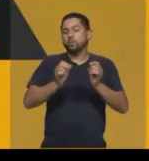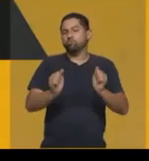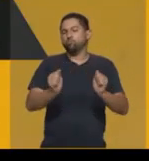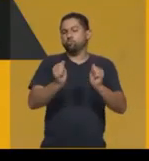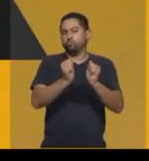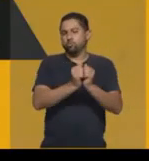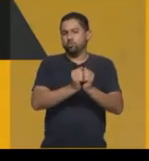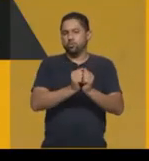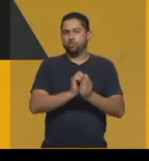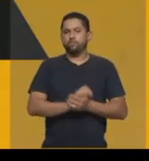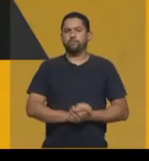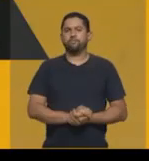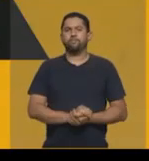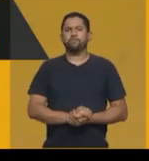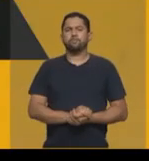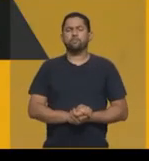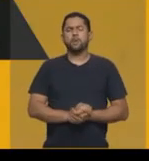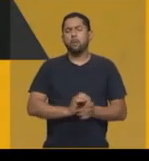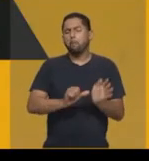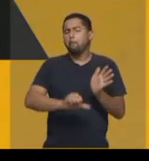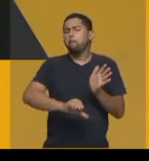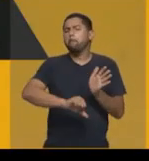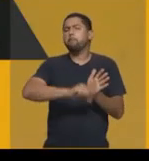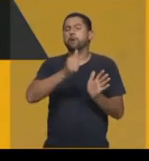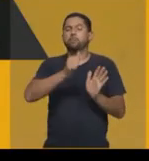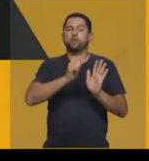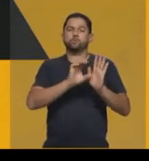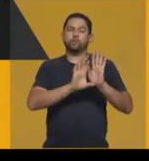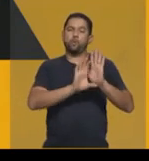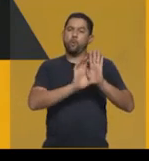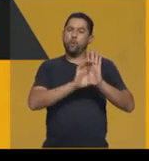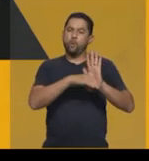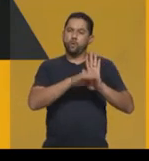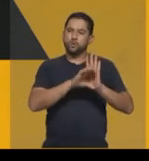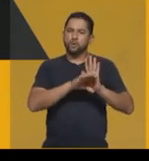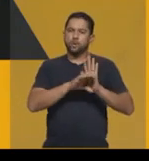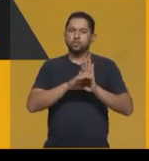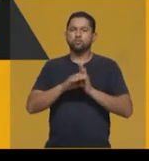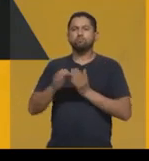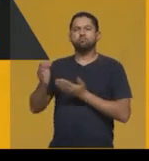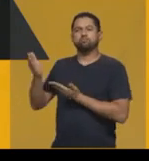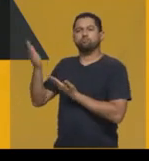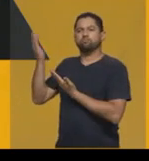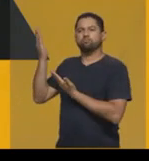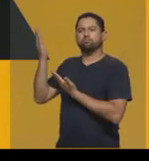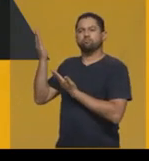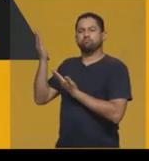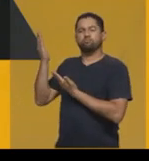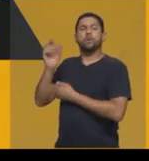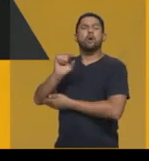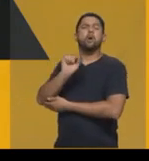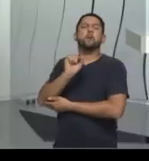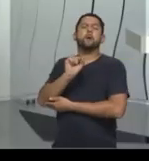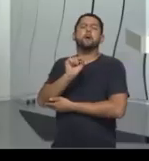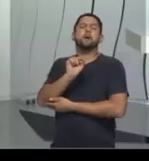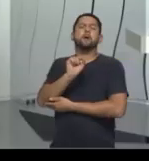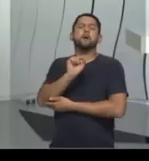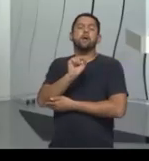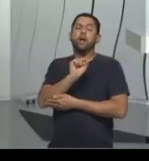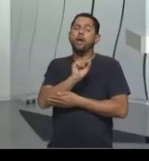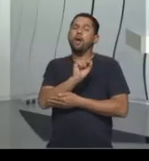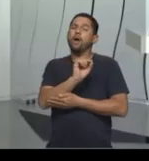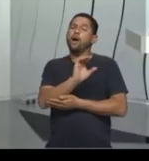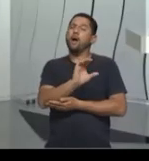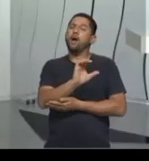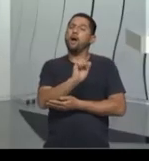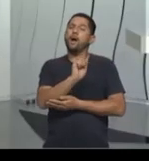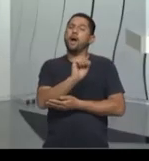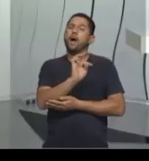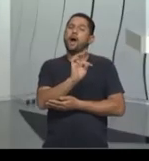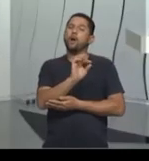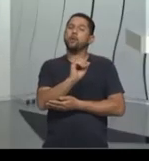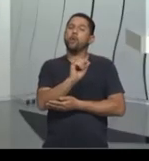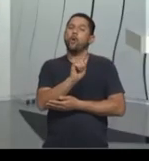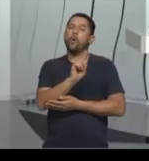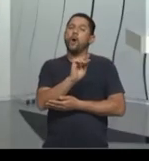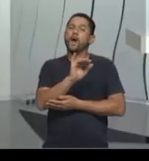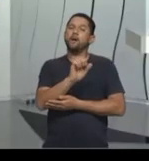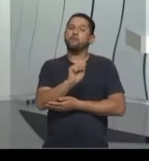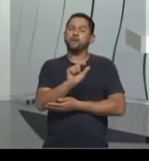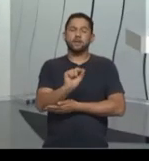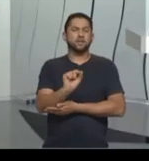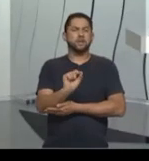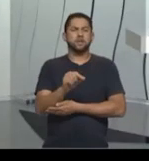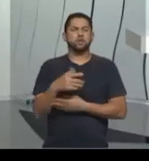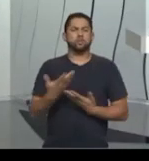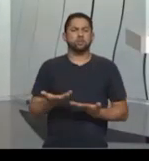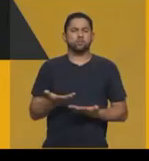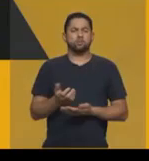conceito, Quando a gente fala de cartografia, essa ciência cartográfica, o que significa ela, É a área do